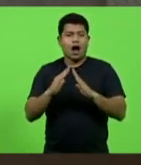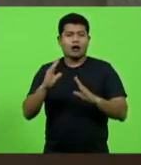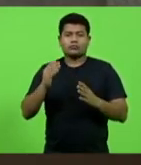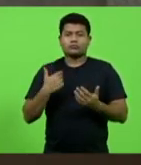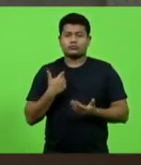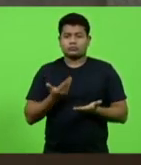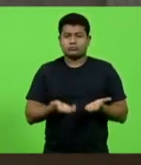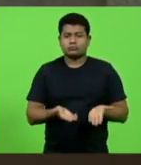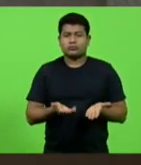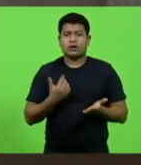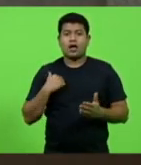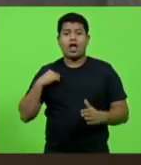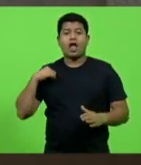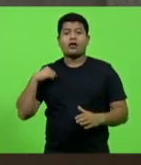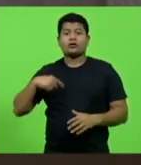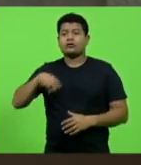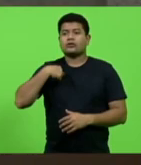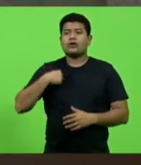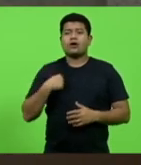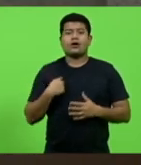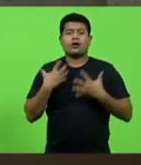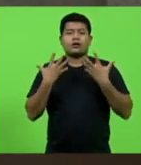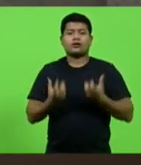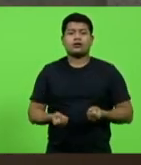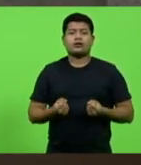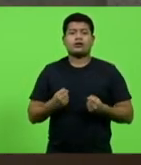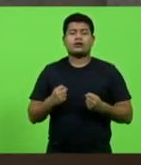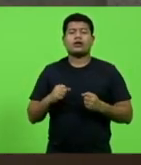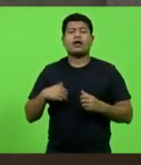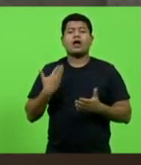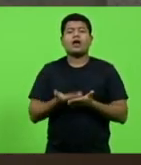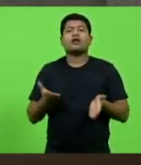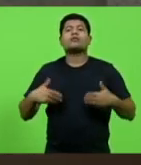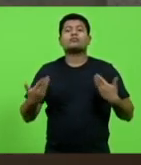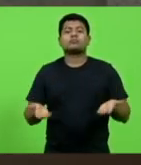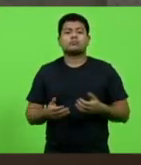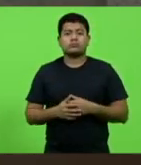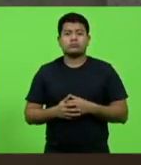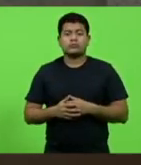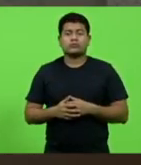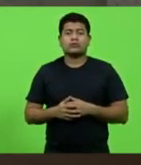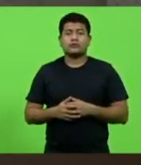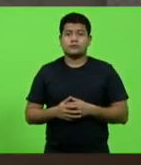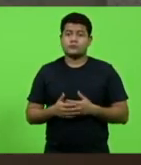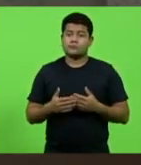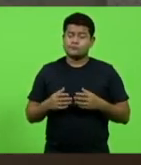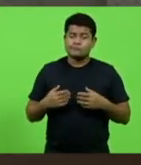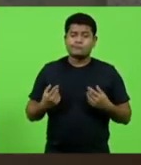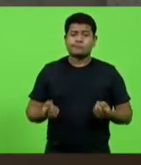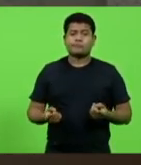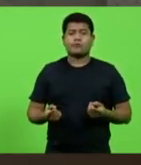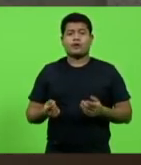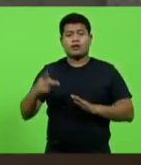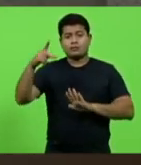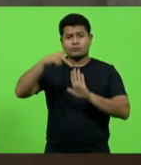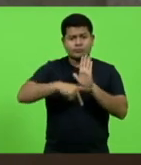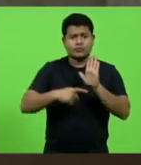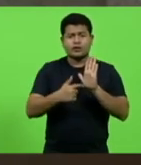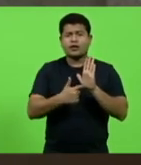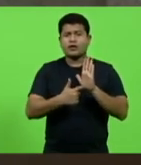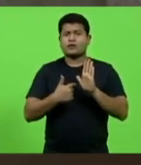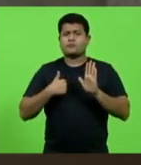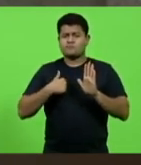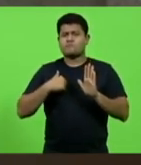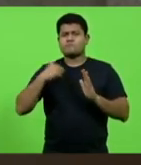a gente vai concordar com isso? Obrigado. Diante disso, né, esse tipo de projeto, eu vejo que realmente